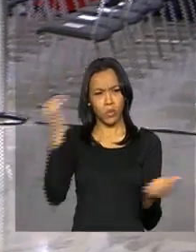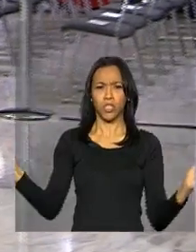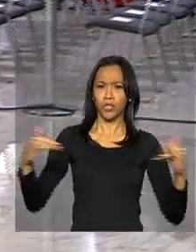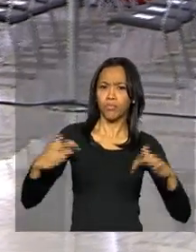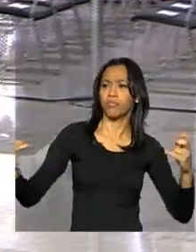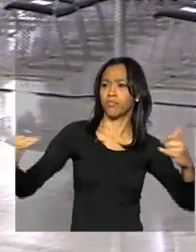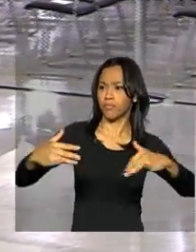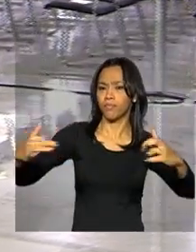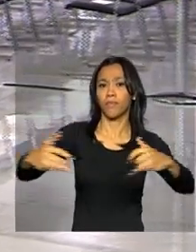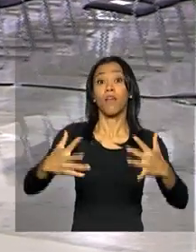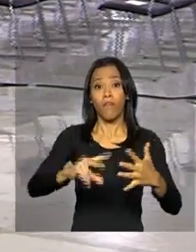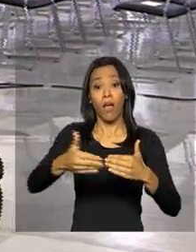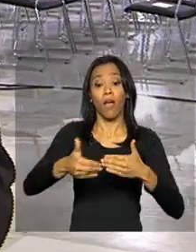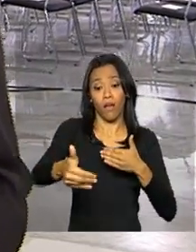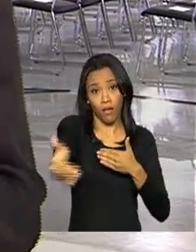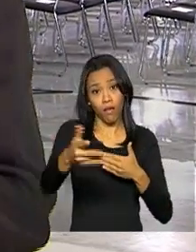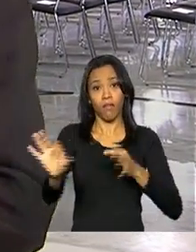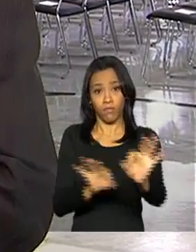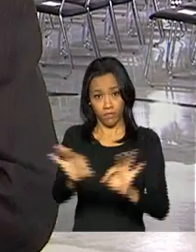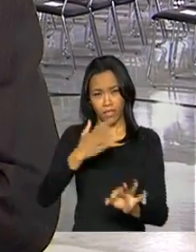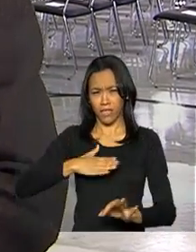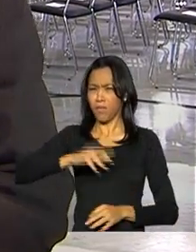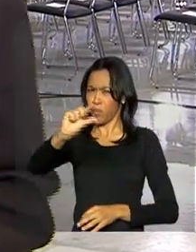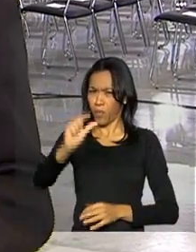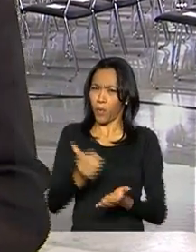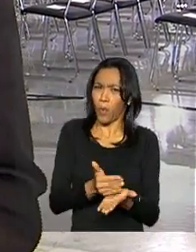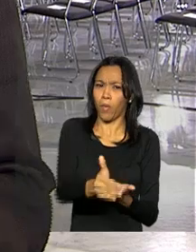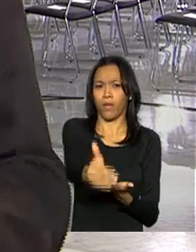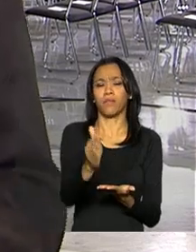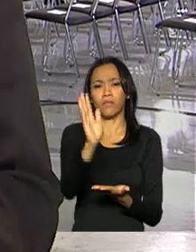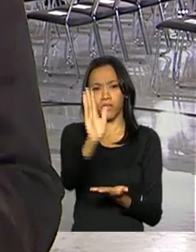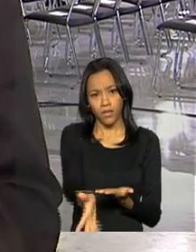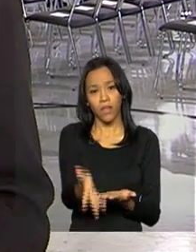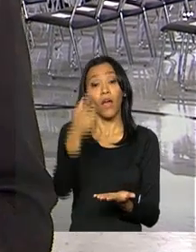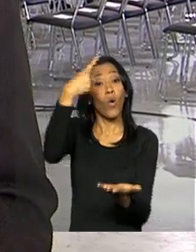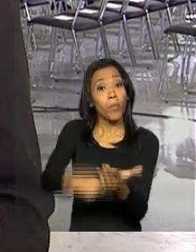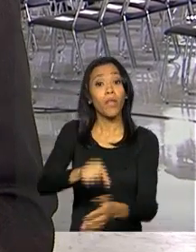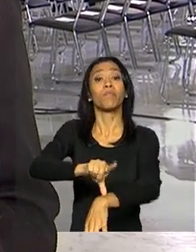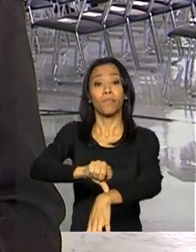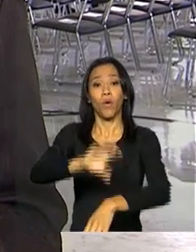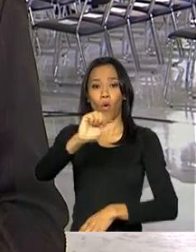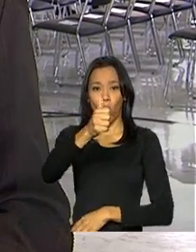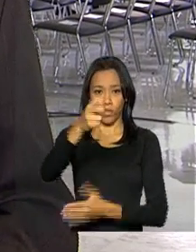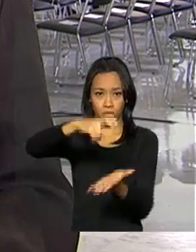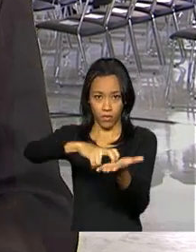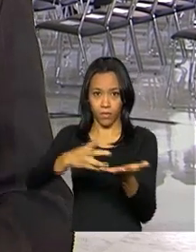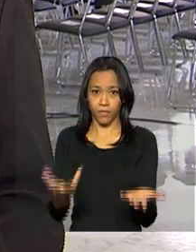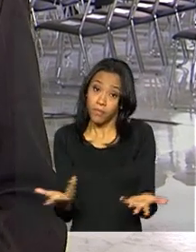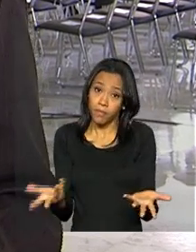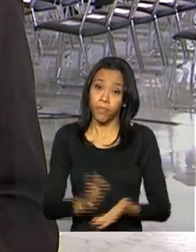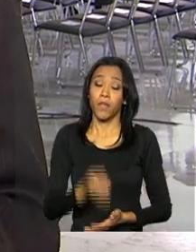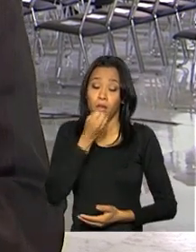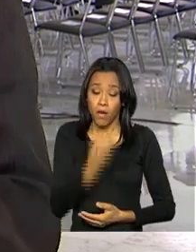do Palácio do Planalto, onde acontece essa cerimônia, começa daqui a pouco, a qualquer momento, porque ela está marcada para as 11 horas da manhã. Então